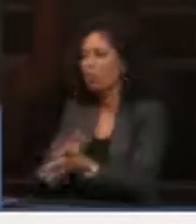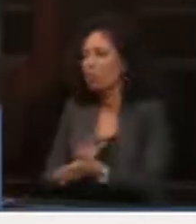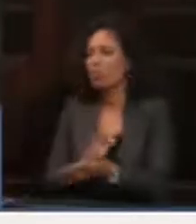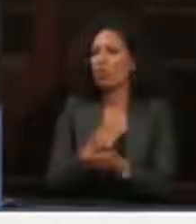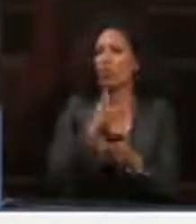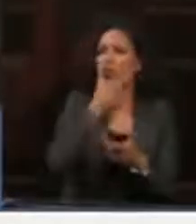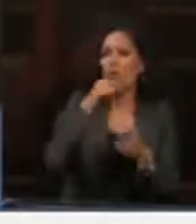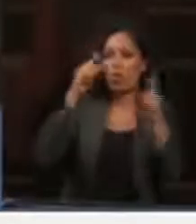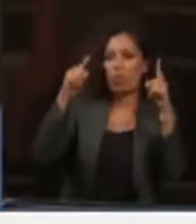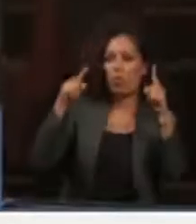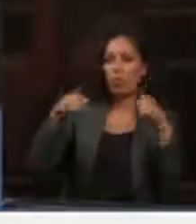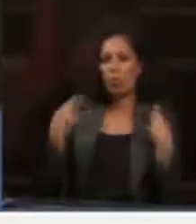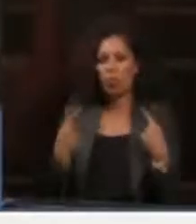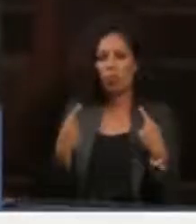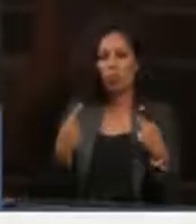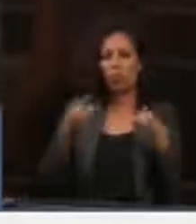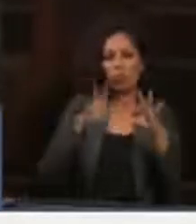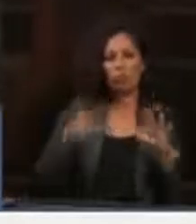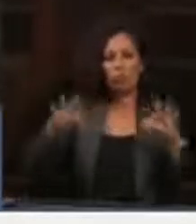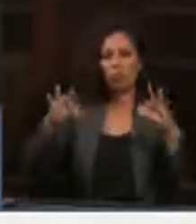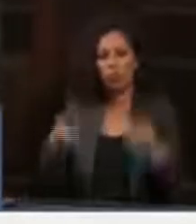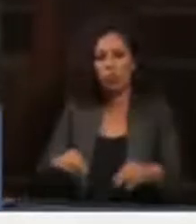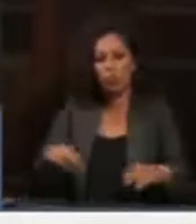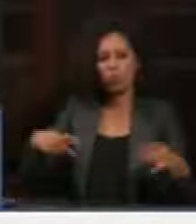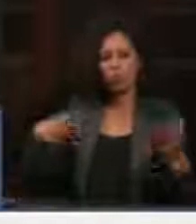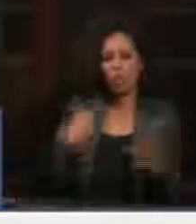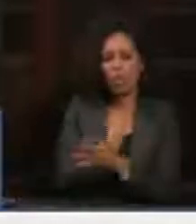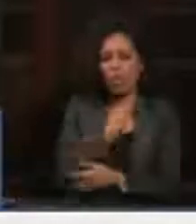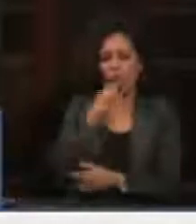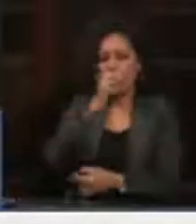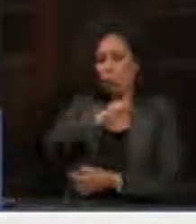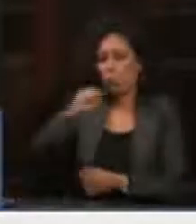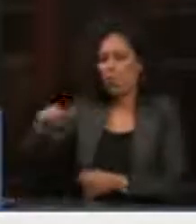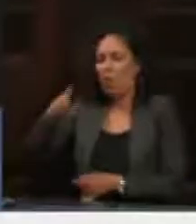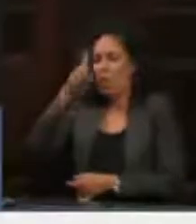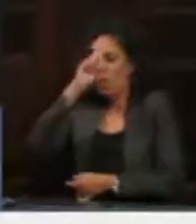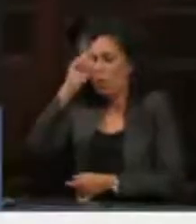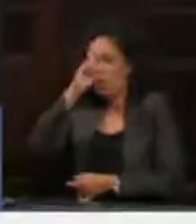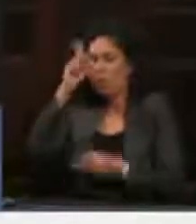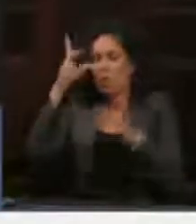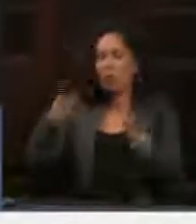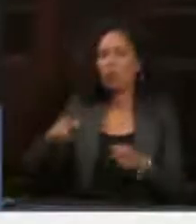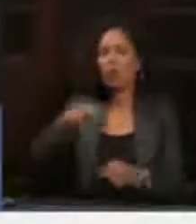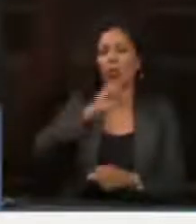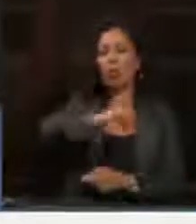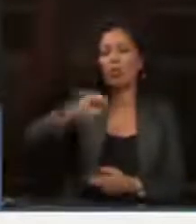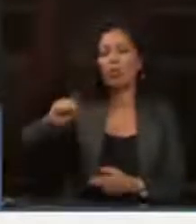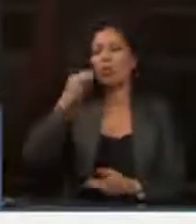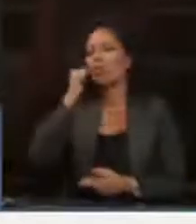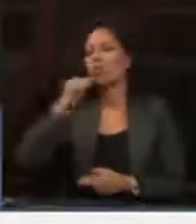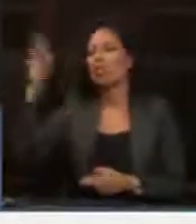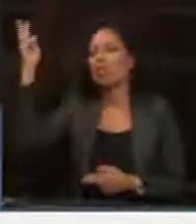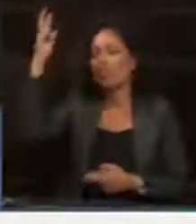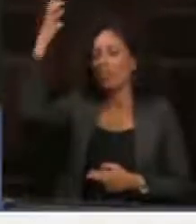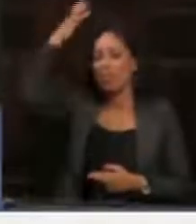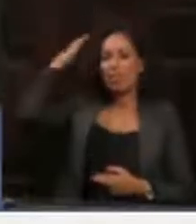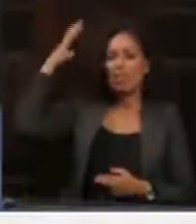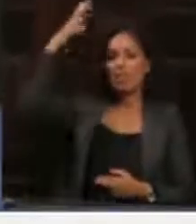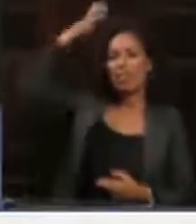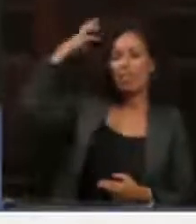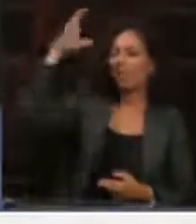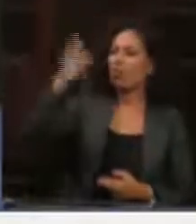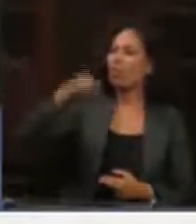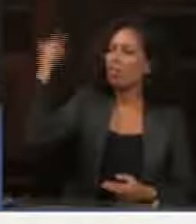o machismo, o classismo, que nos mata cotidianamente, como matou Marielle. E é importante a gente trazer